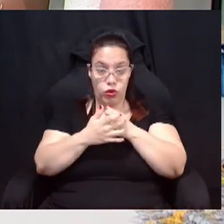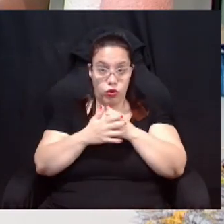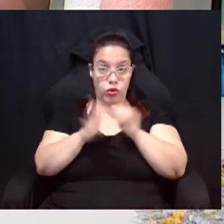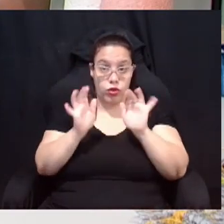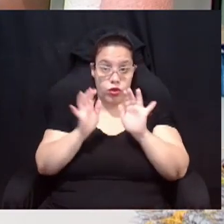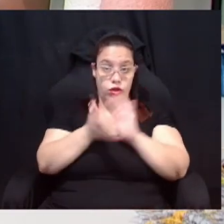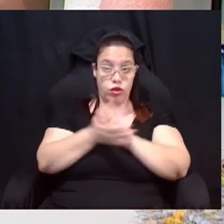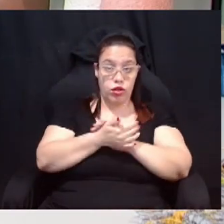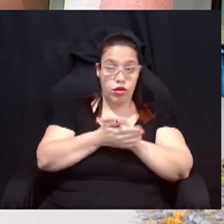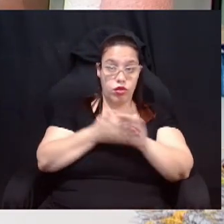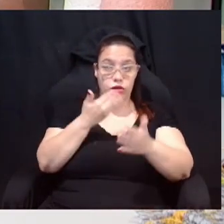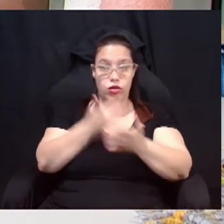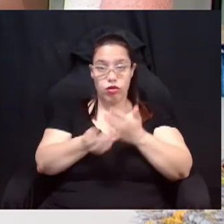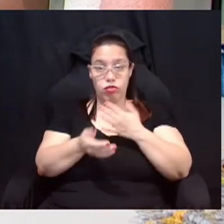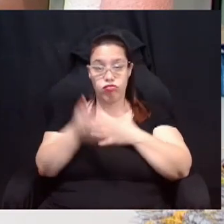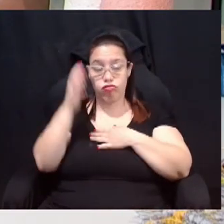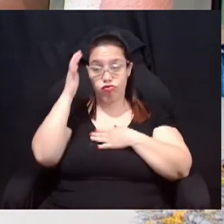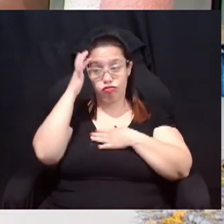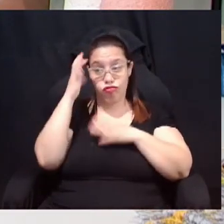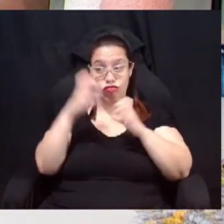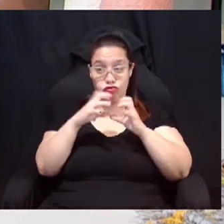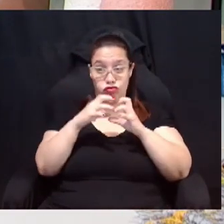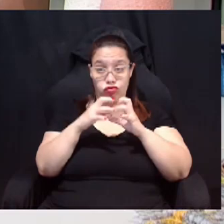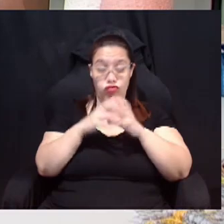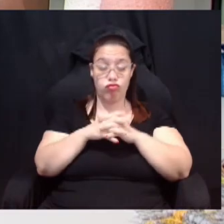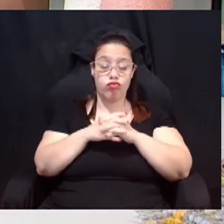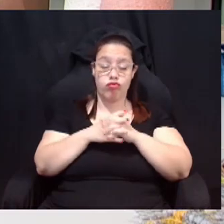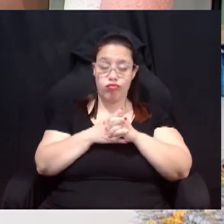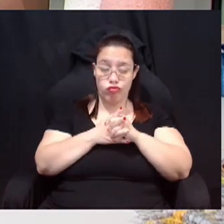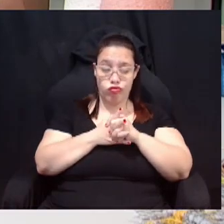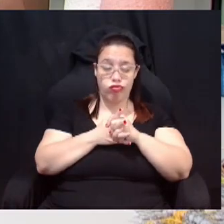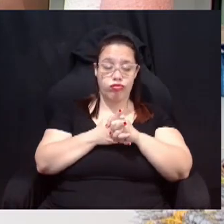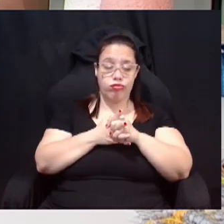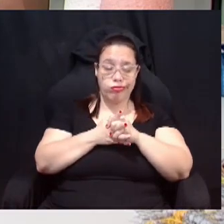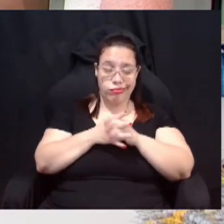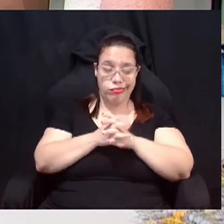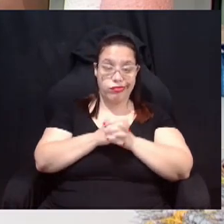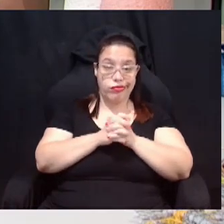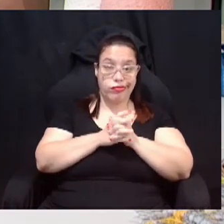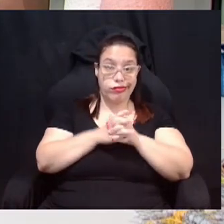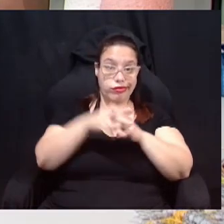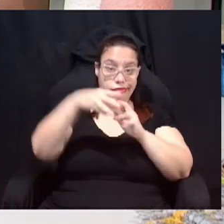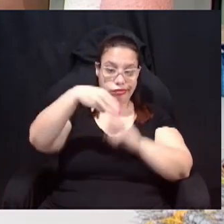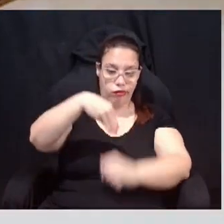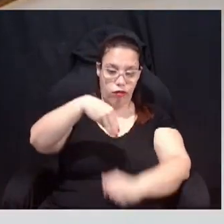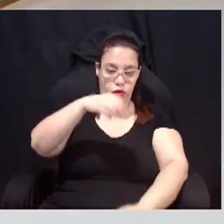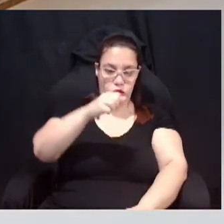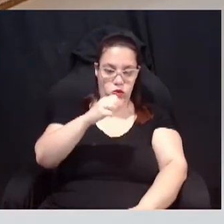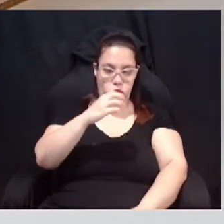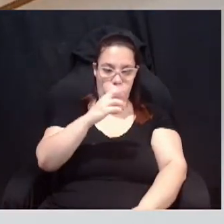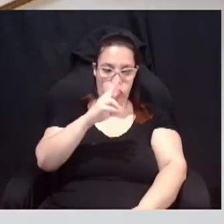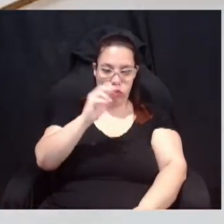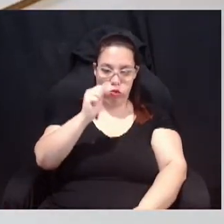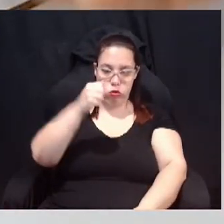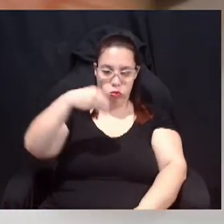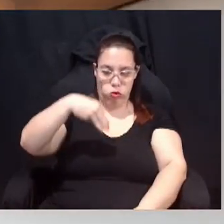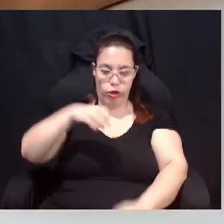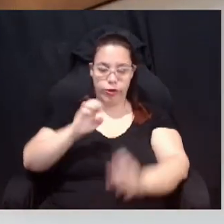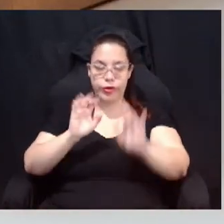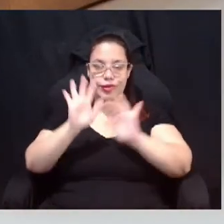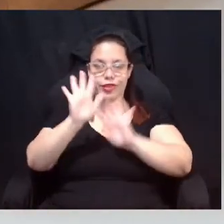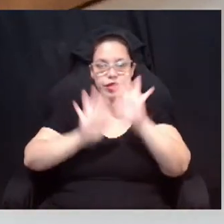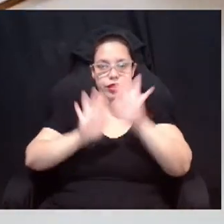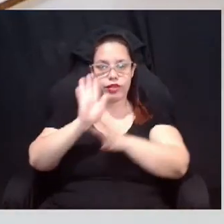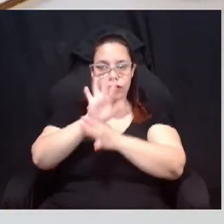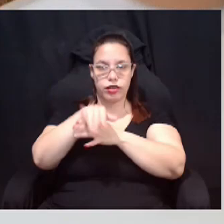até o cognitivo por falta de treino. Sim, e no macramê a gente tem muito esse trabalho da coordenação, da direita,